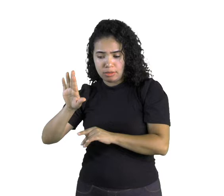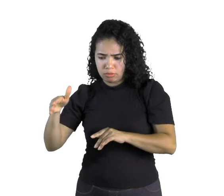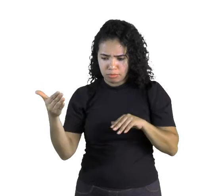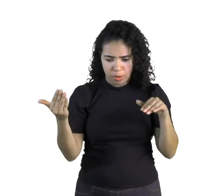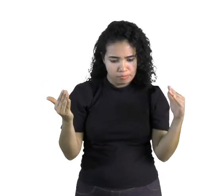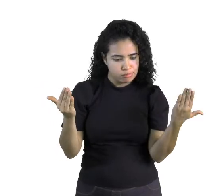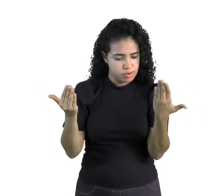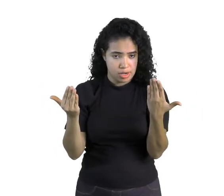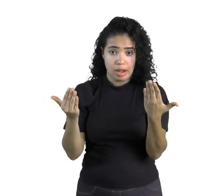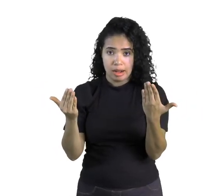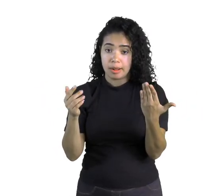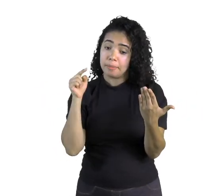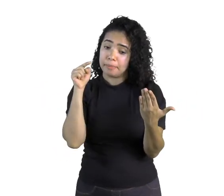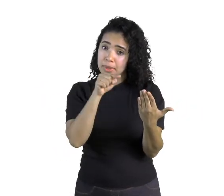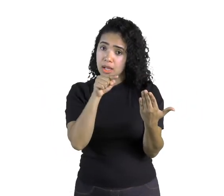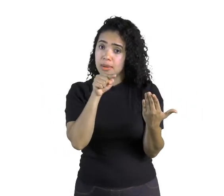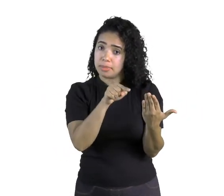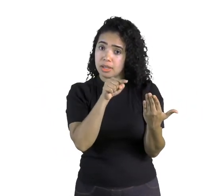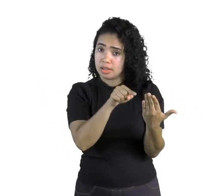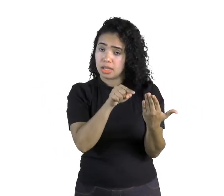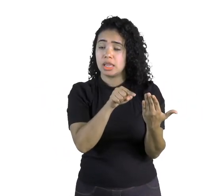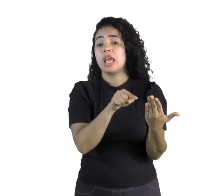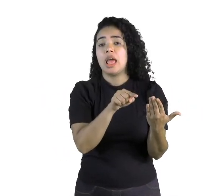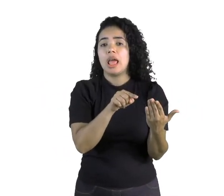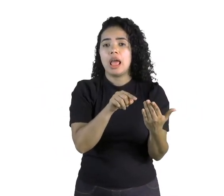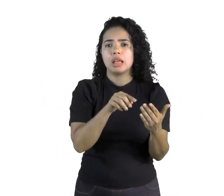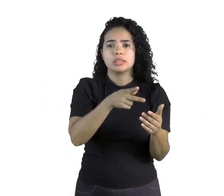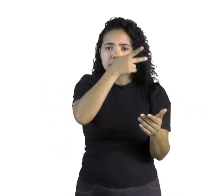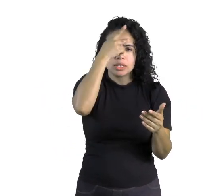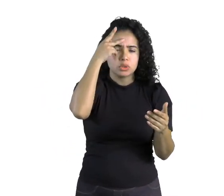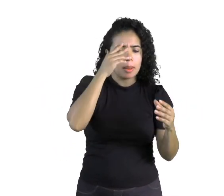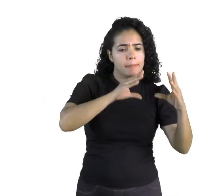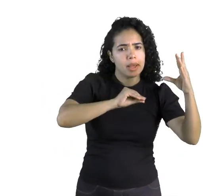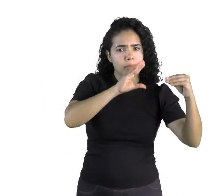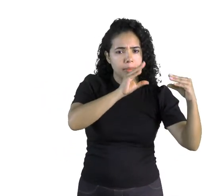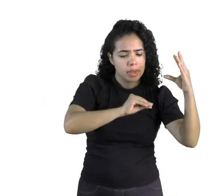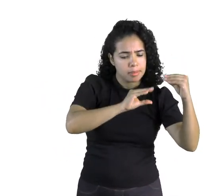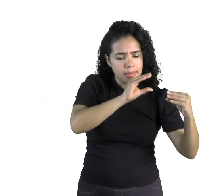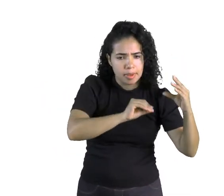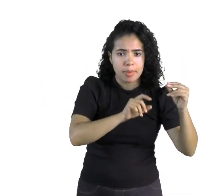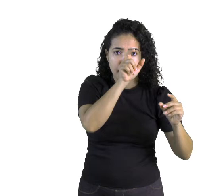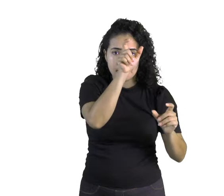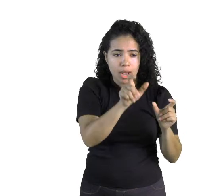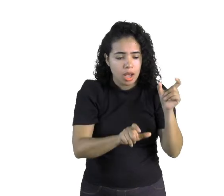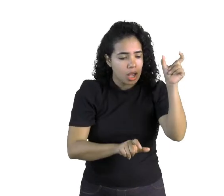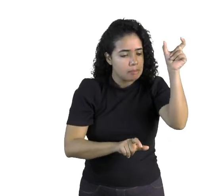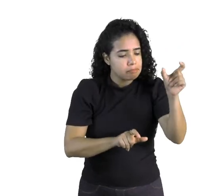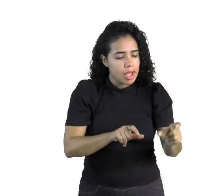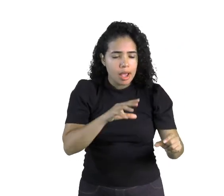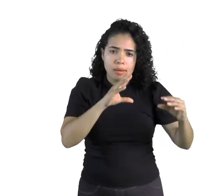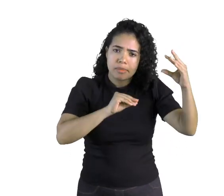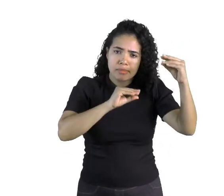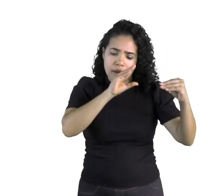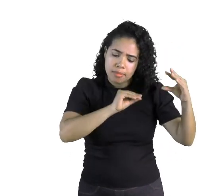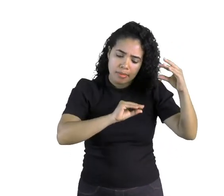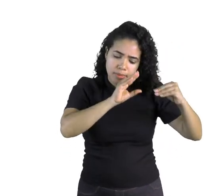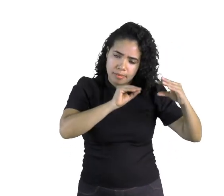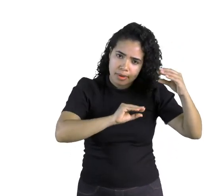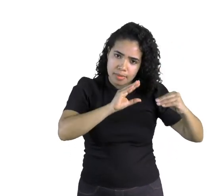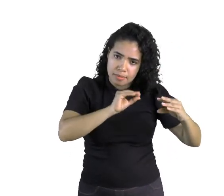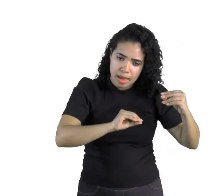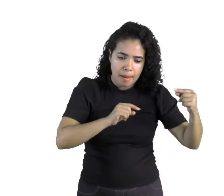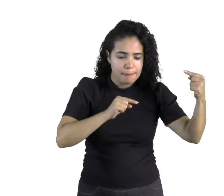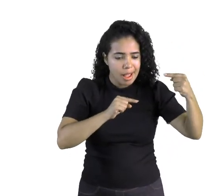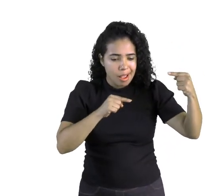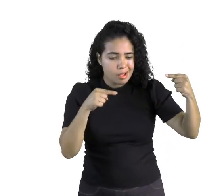direto as pessoas conversam entre si, os personagens conversam entre si. Já